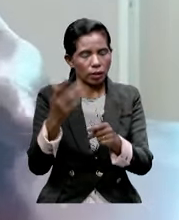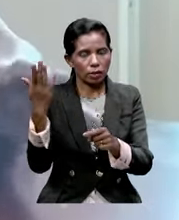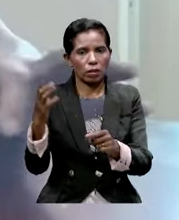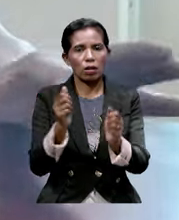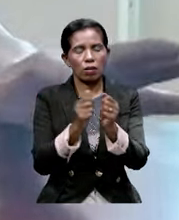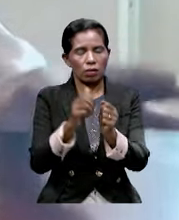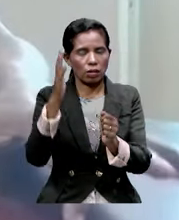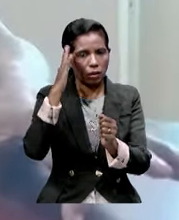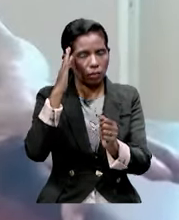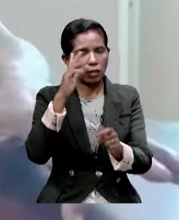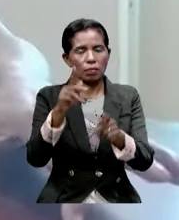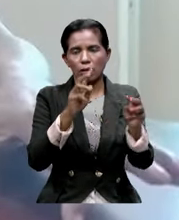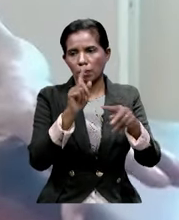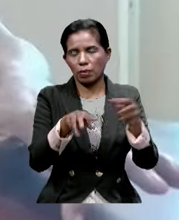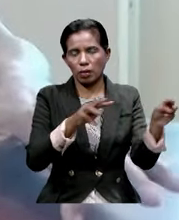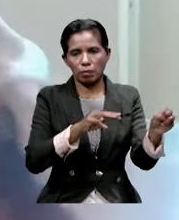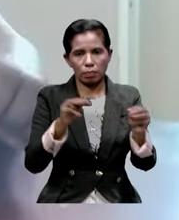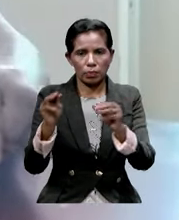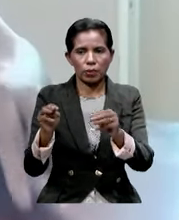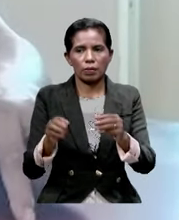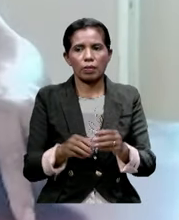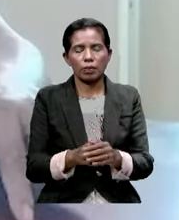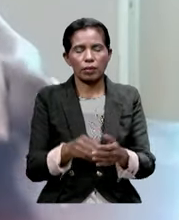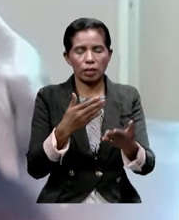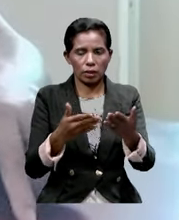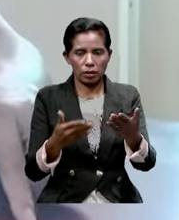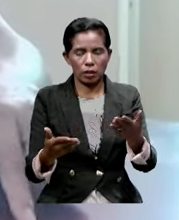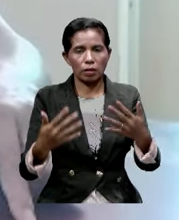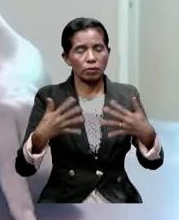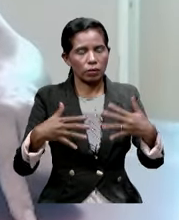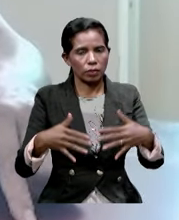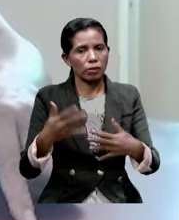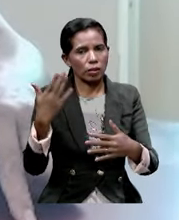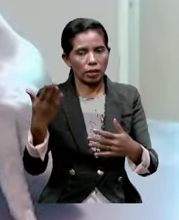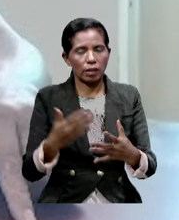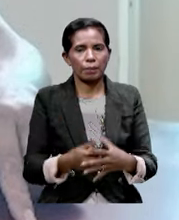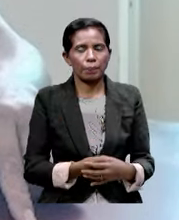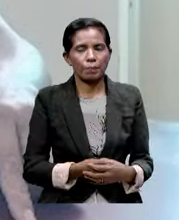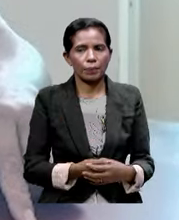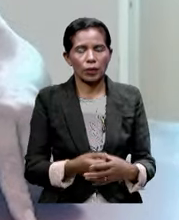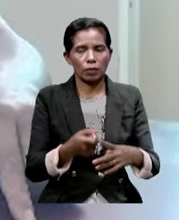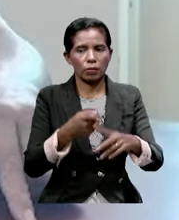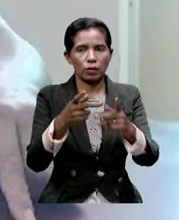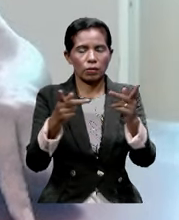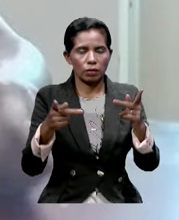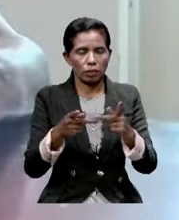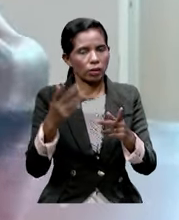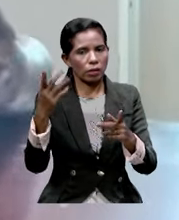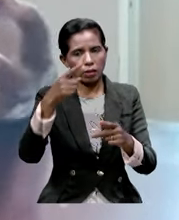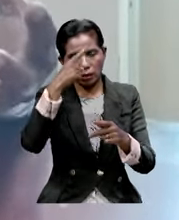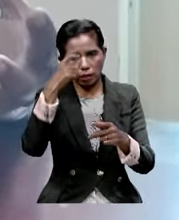intensaun kata ema la bele muda material explosivo bazuka idane us fati refere